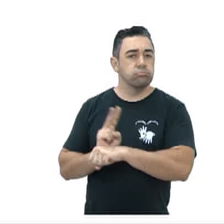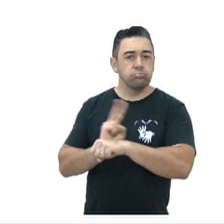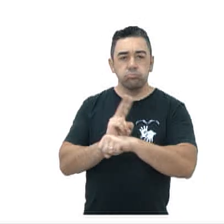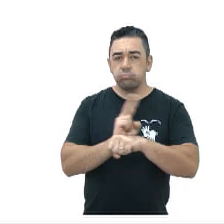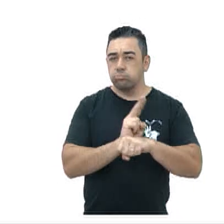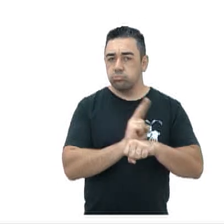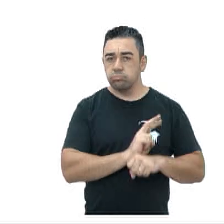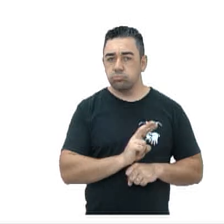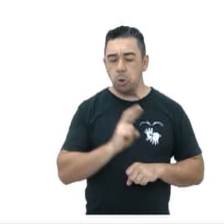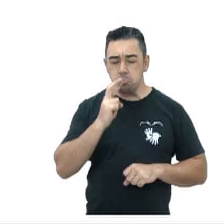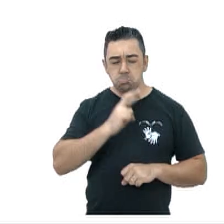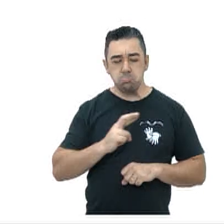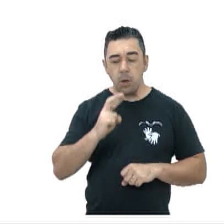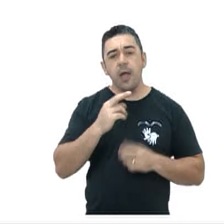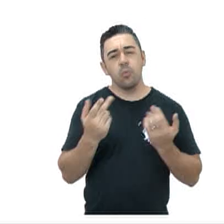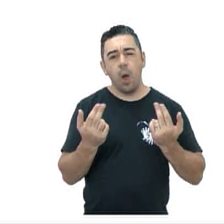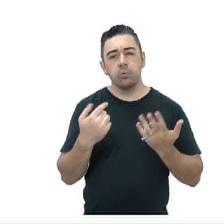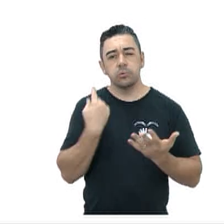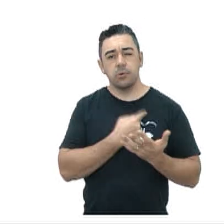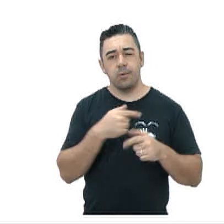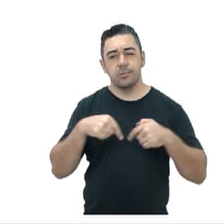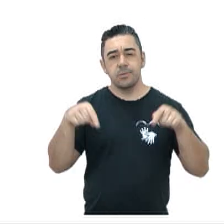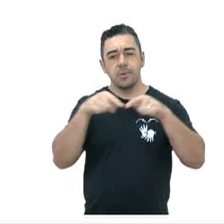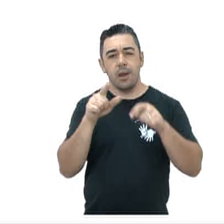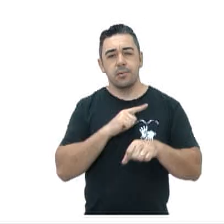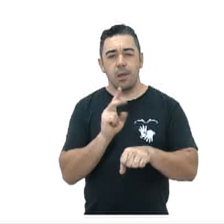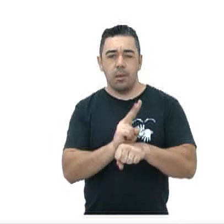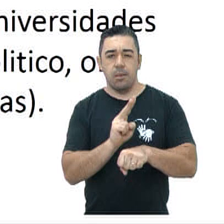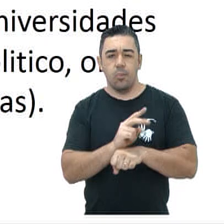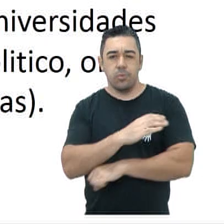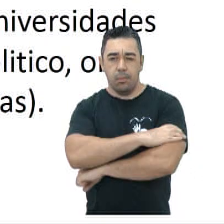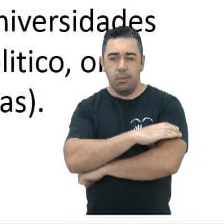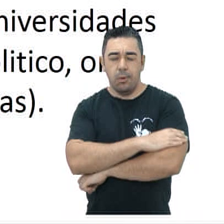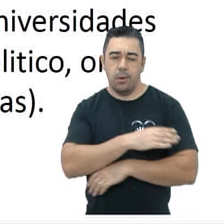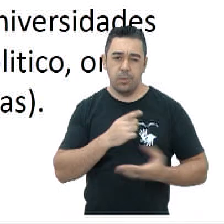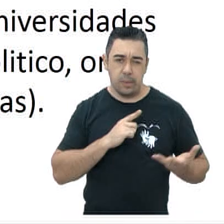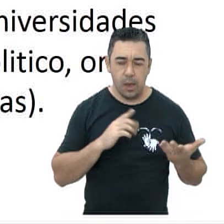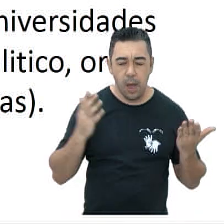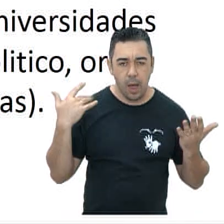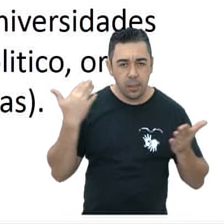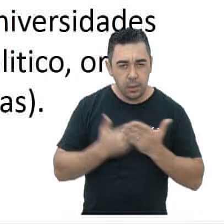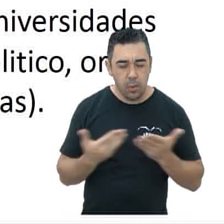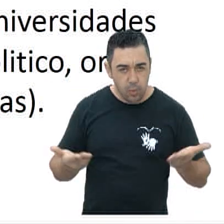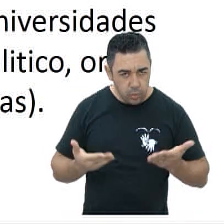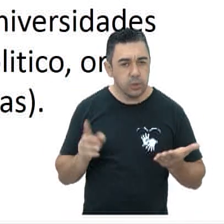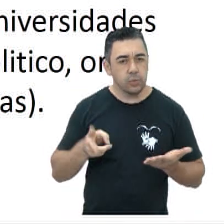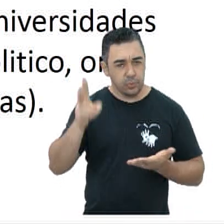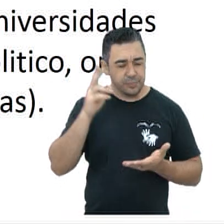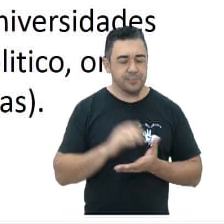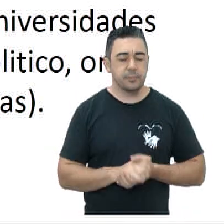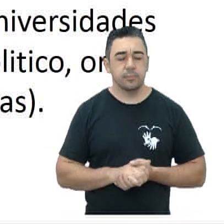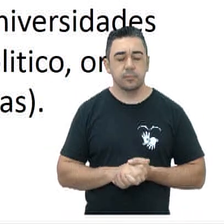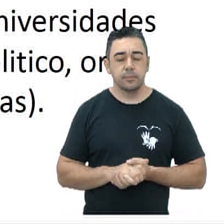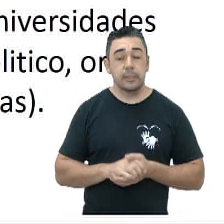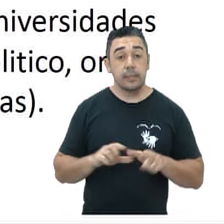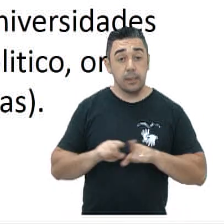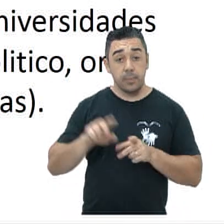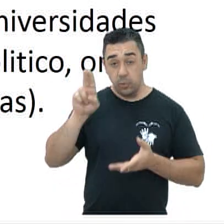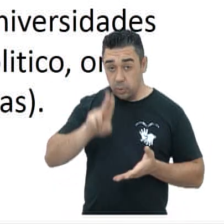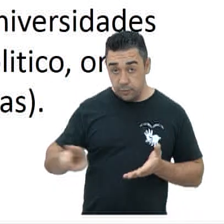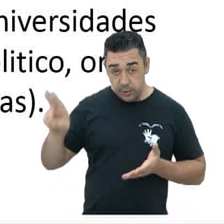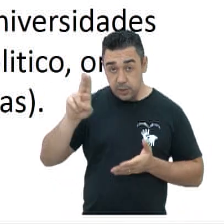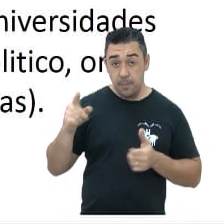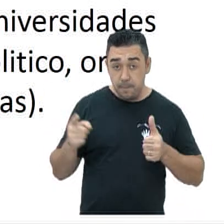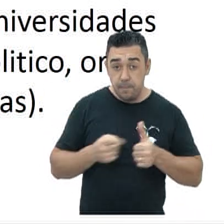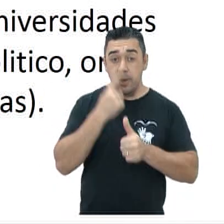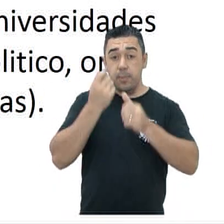tem, né? Um monitor de classe. Então, se repete esse esquema de ensino também na atualidade. Tá? As universidades, as primeiras